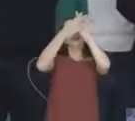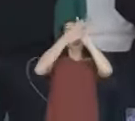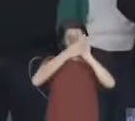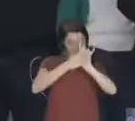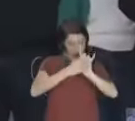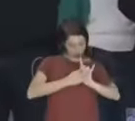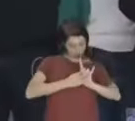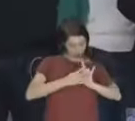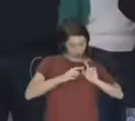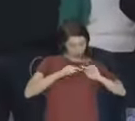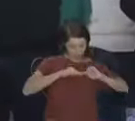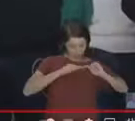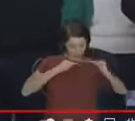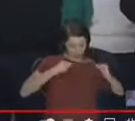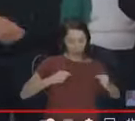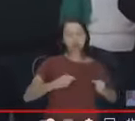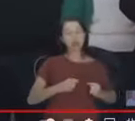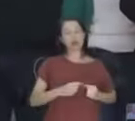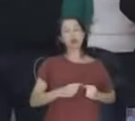É isso.